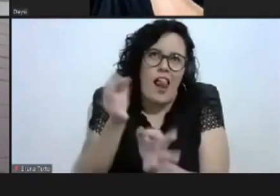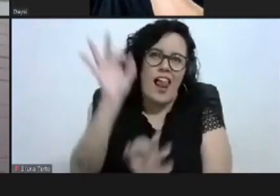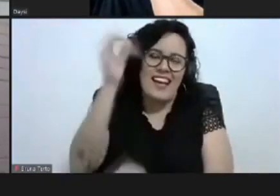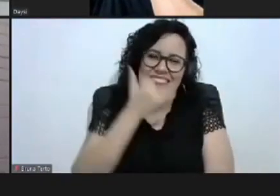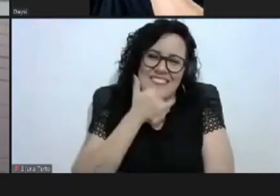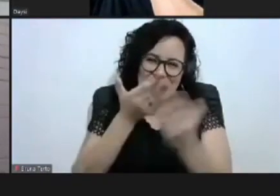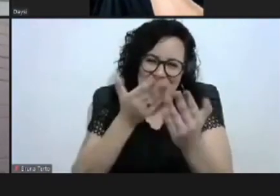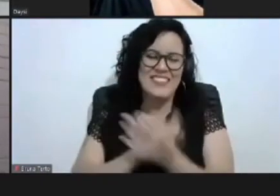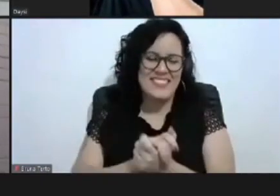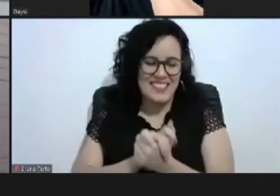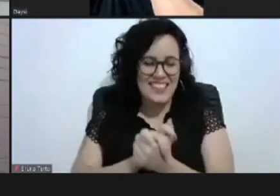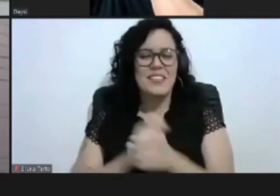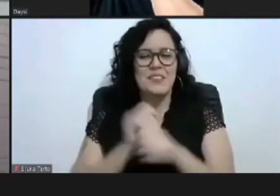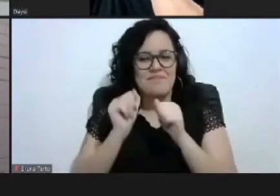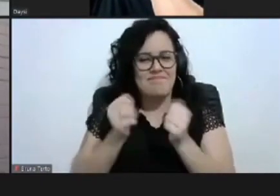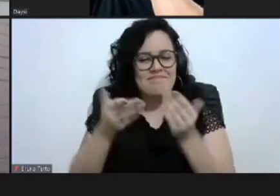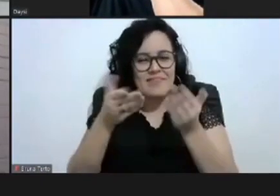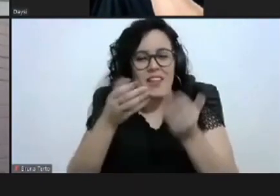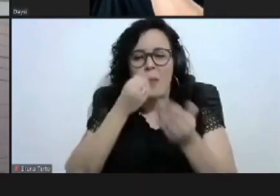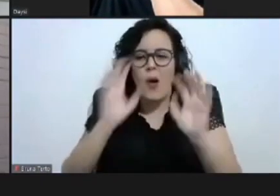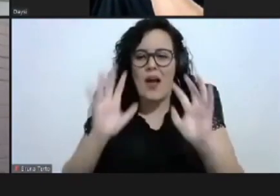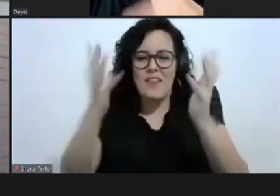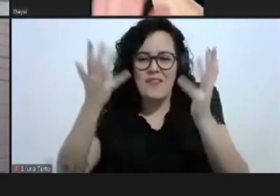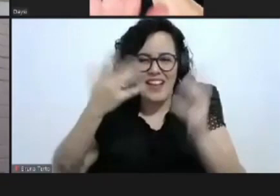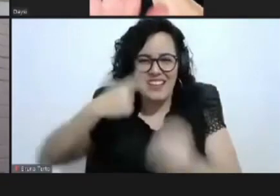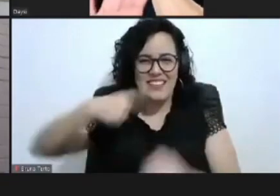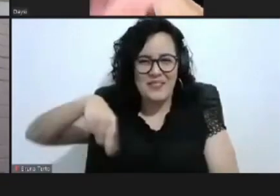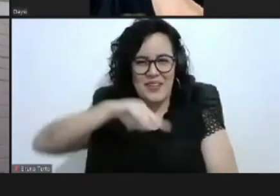com a Mônica, bom evento para todas nós.